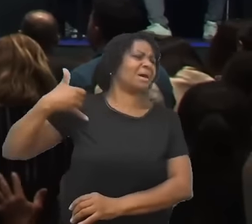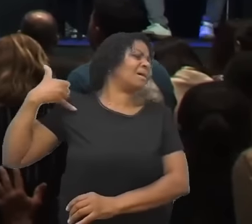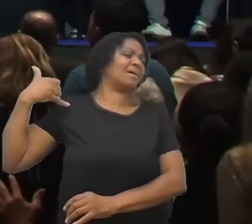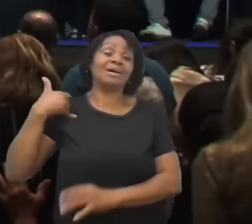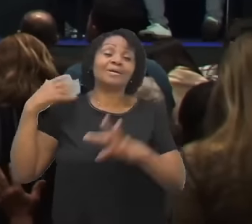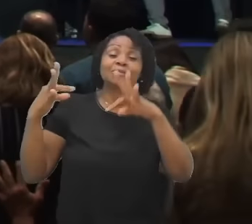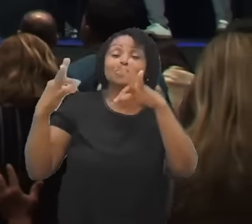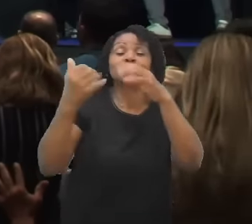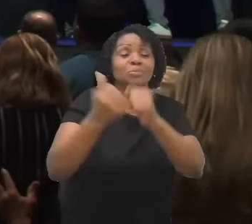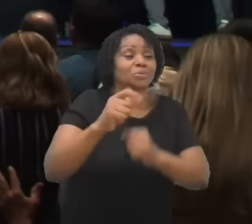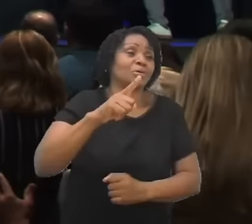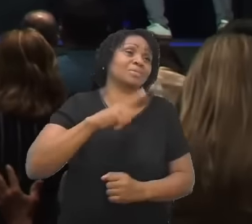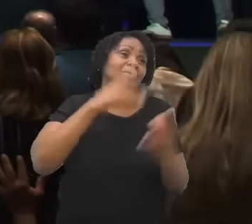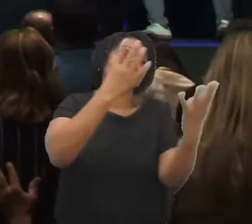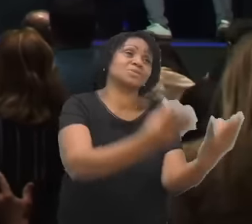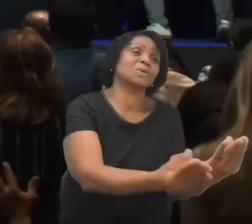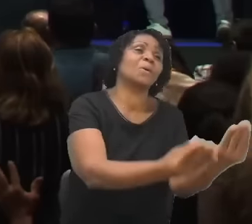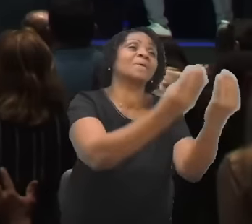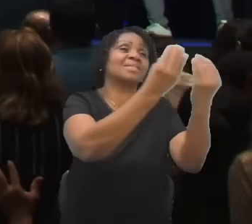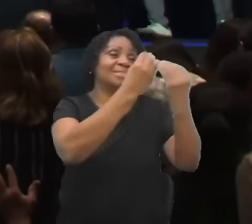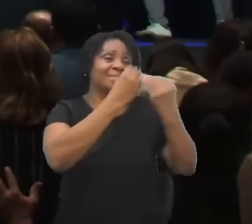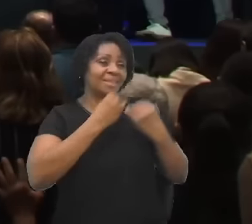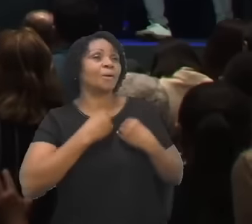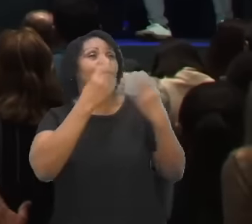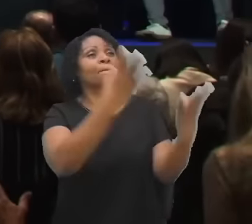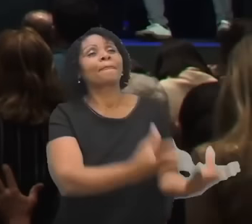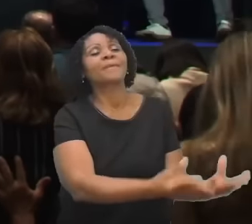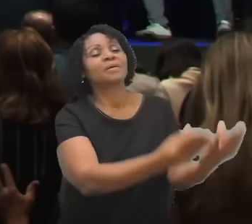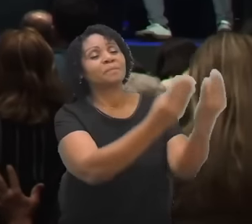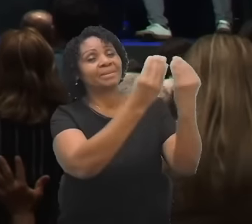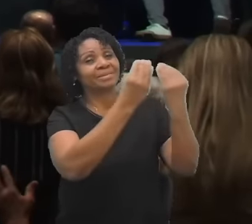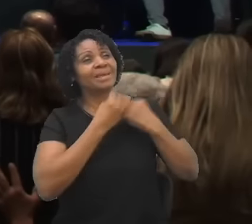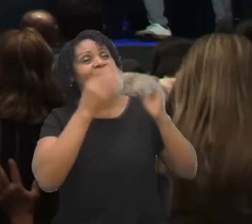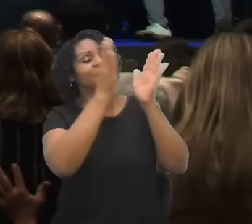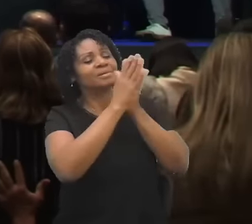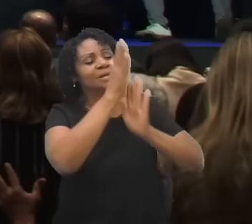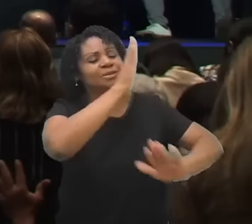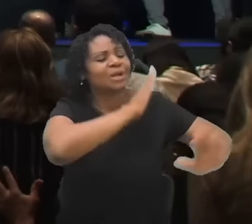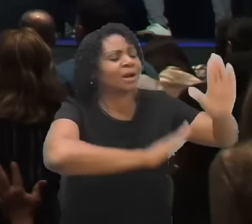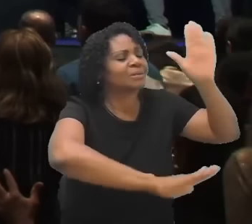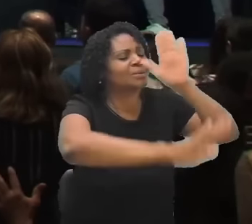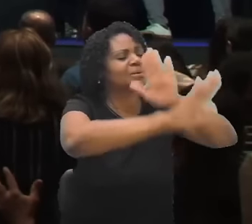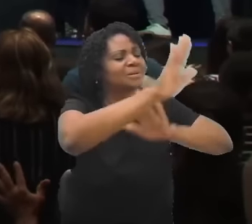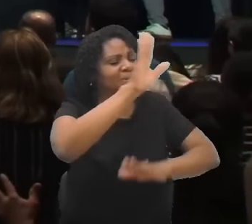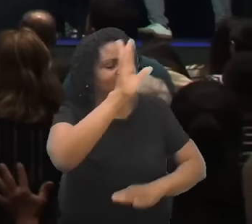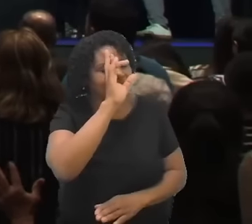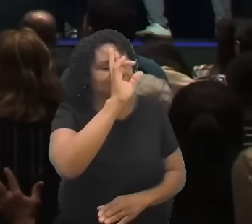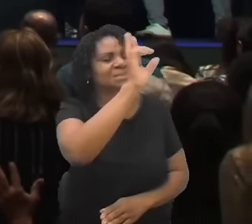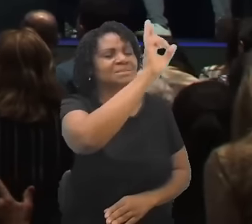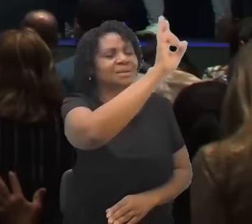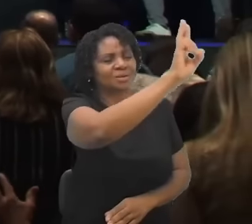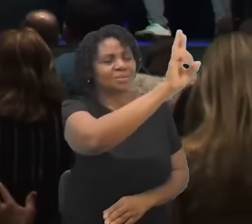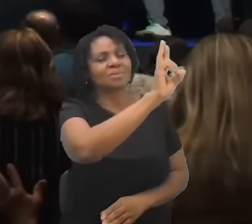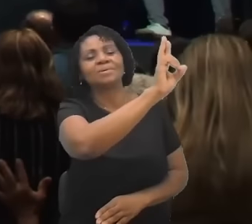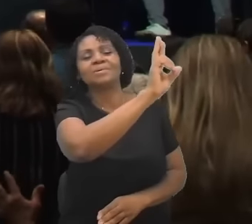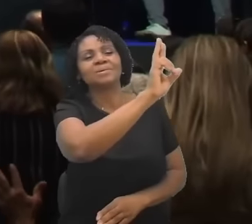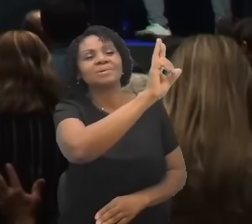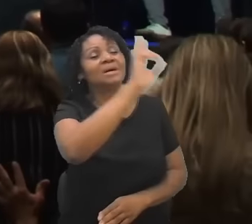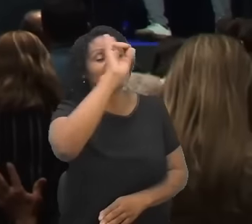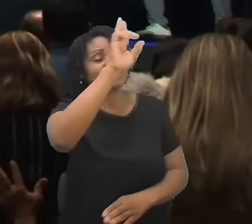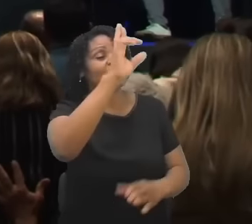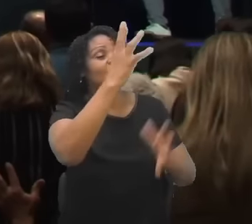que eu tenho veio de ti. Tudo que eu tenho veio de ti. Nós te adoramos, Senhor. Nós te adoramos, Senhor.